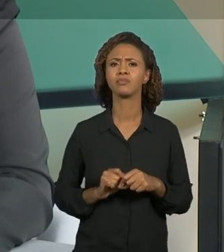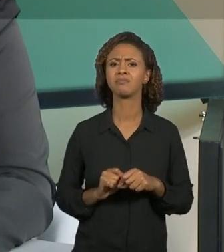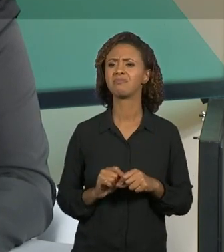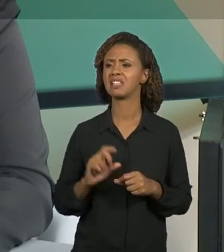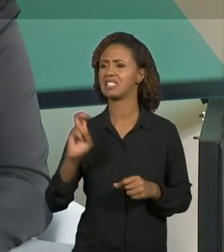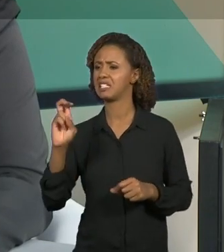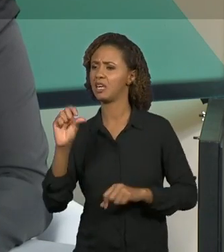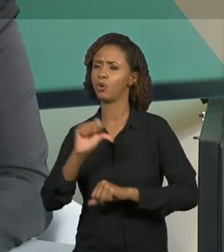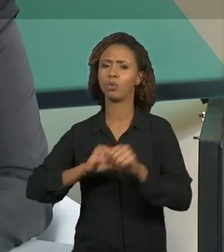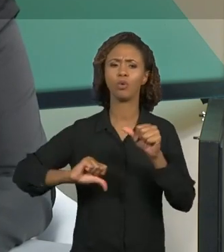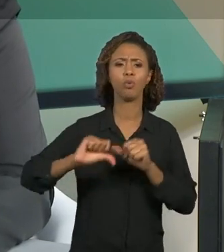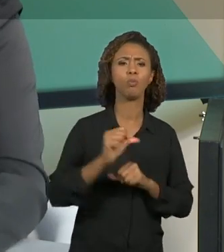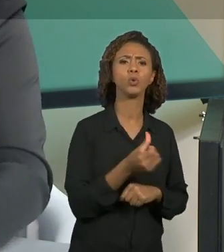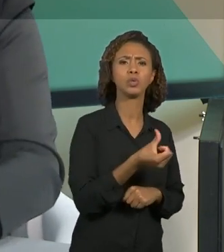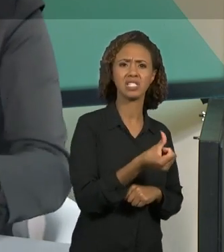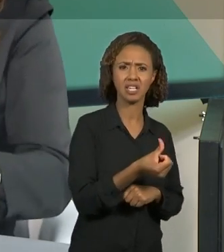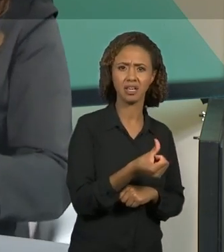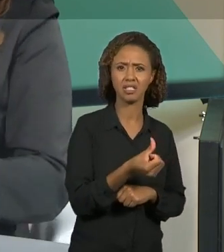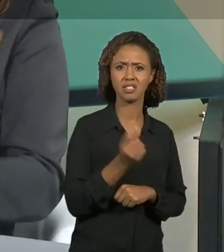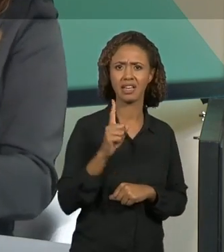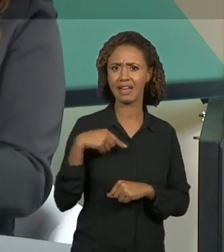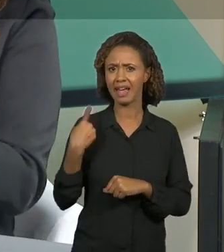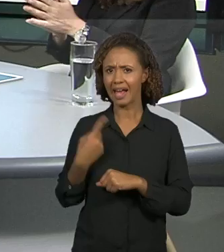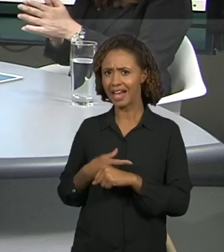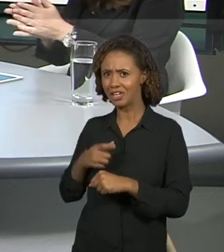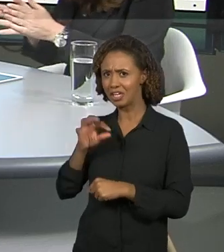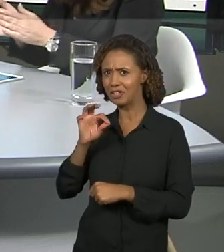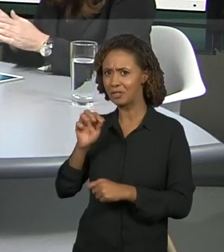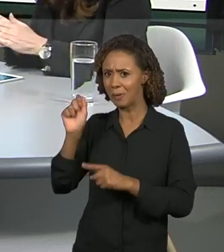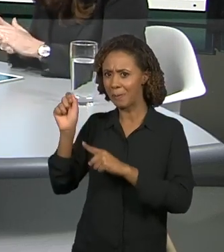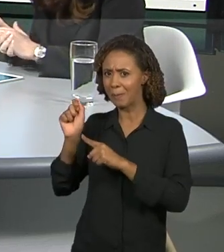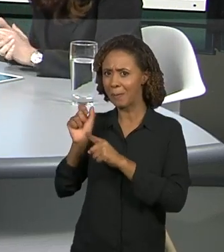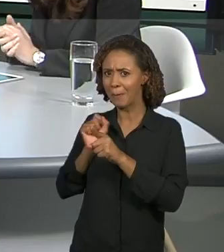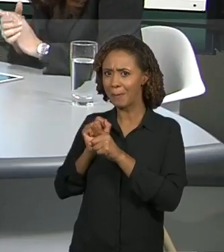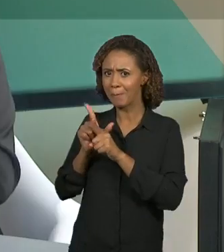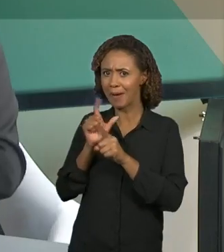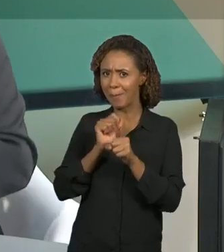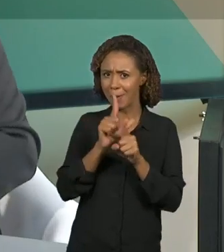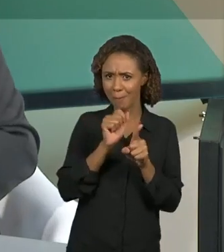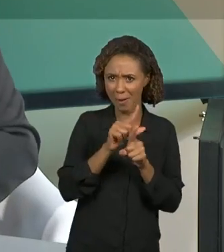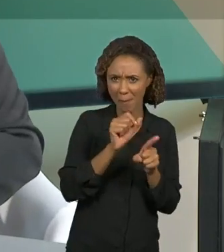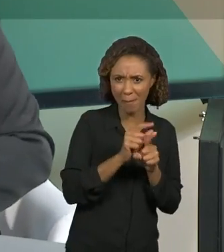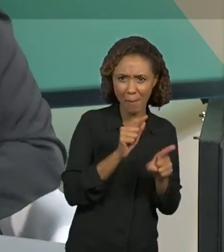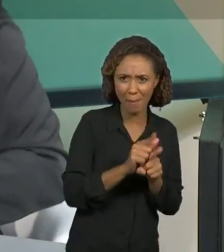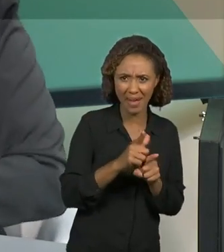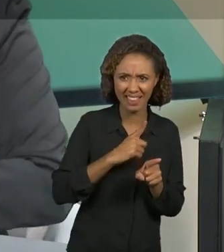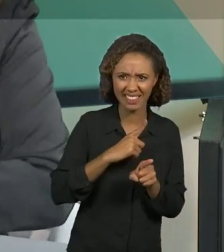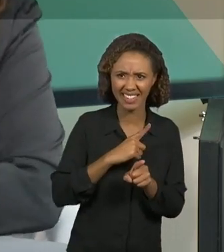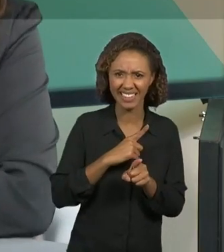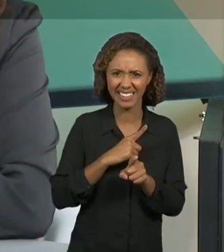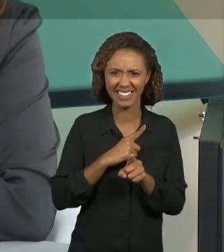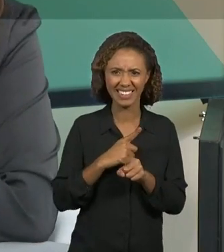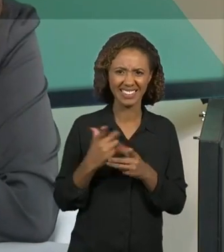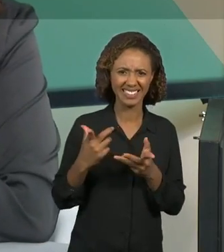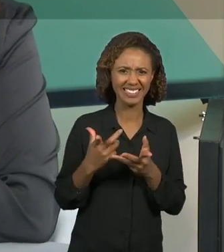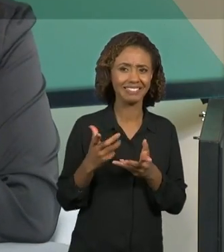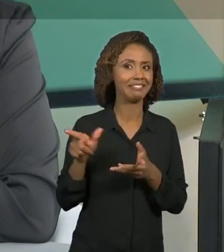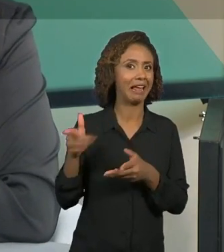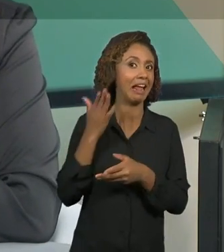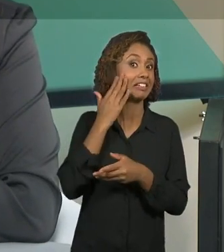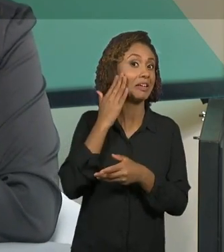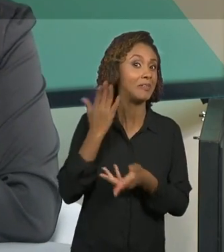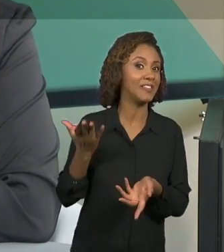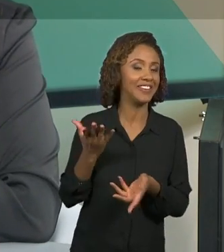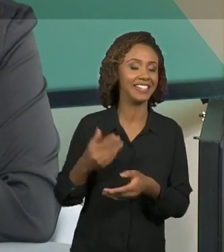6 módulos implica no pagamento opa e aí a gente vai ter que pagar mais na verdade é isso que tu quer saber vou